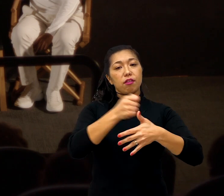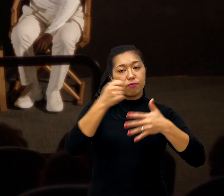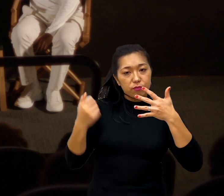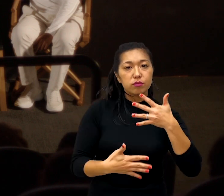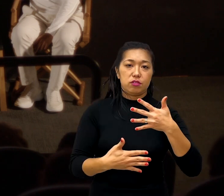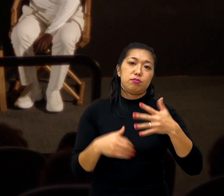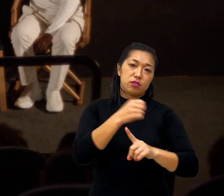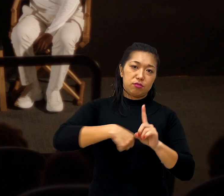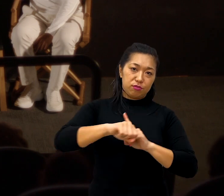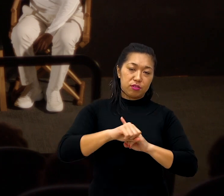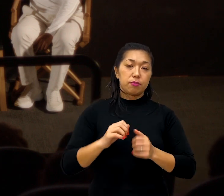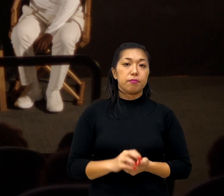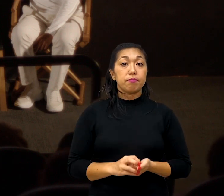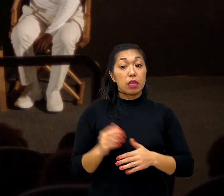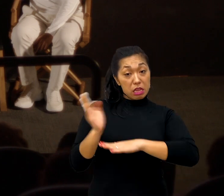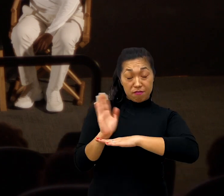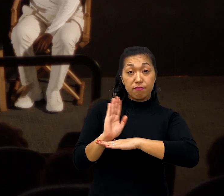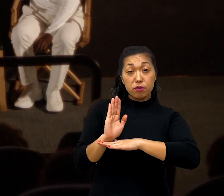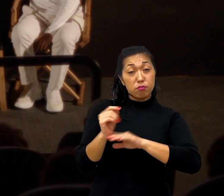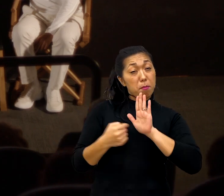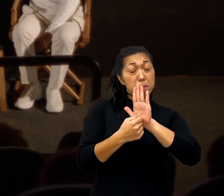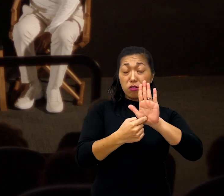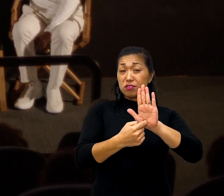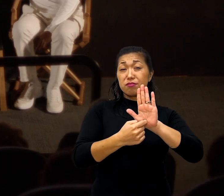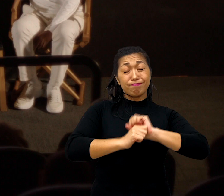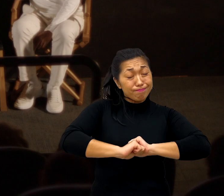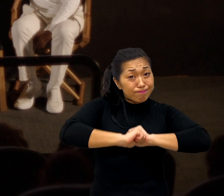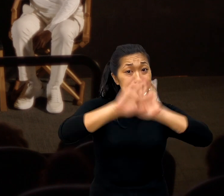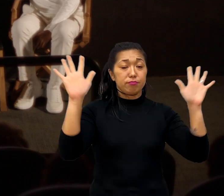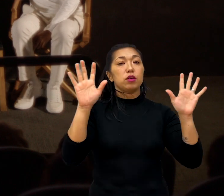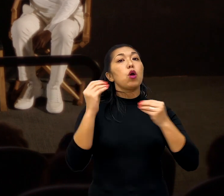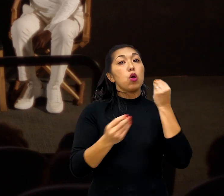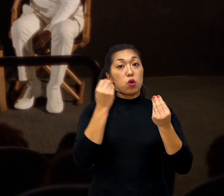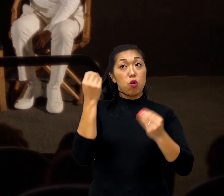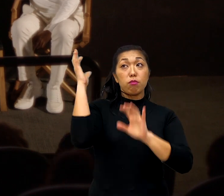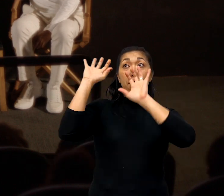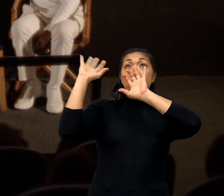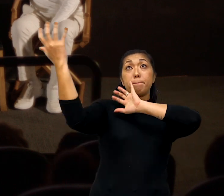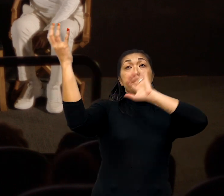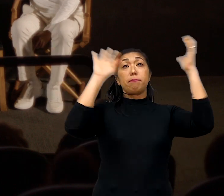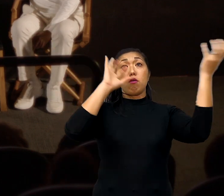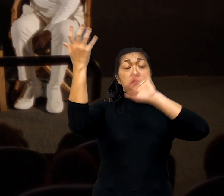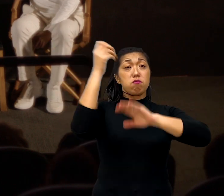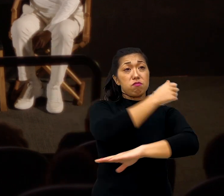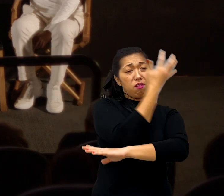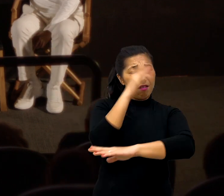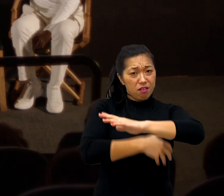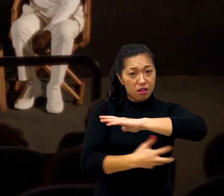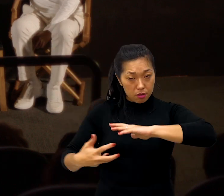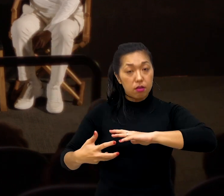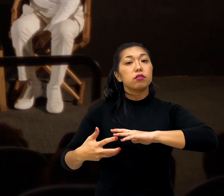social. E o filme, Ana, ele deixa bem explícito como o evento climático extremo